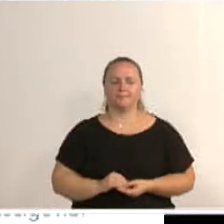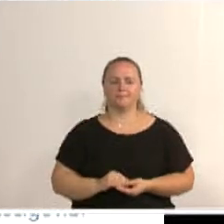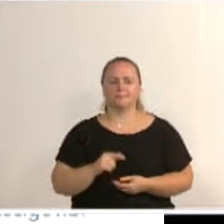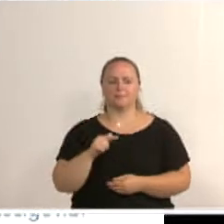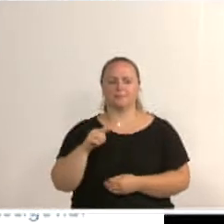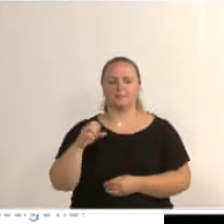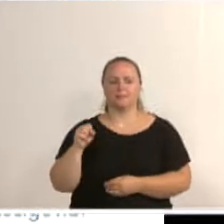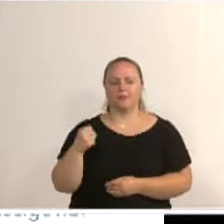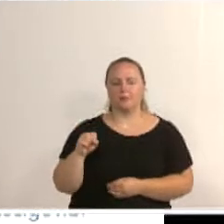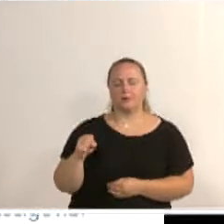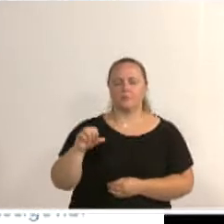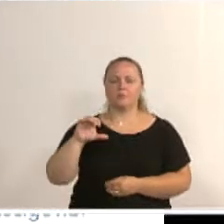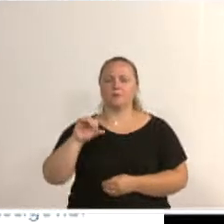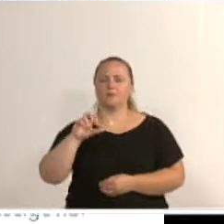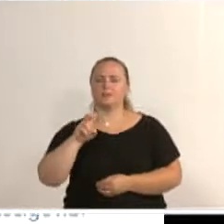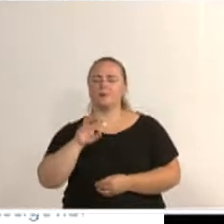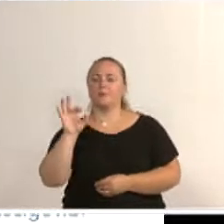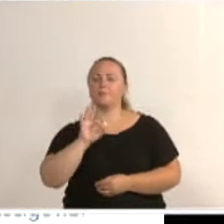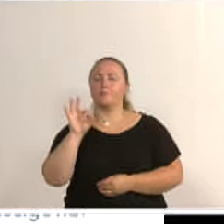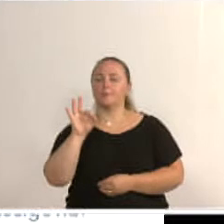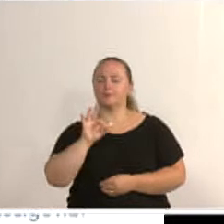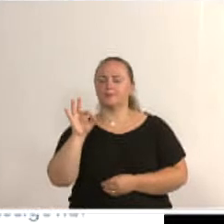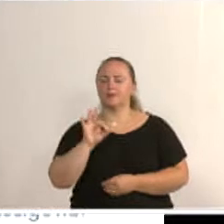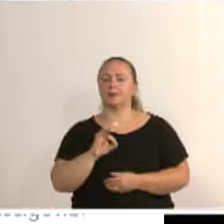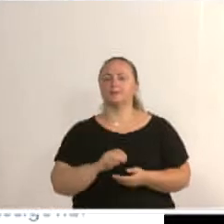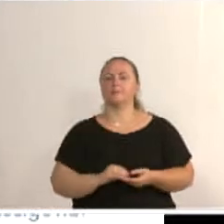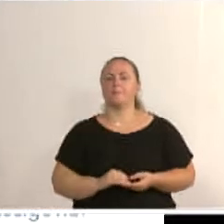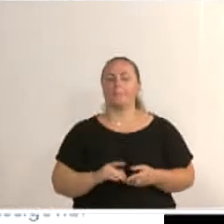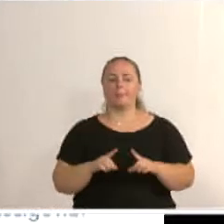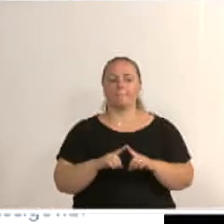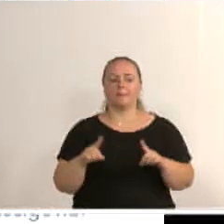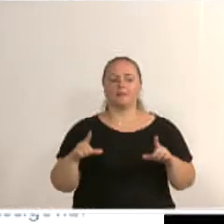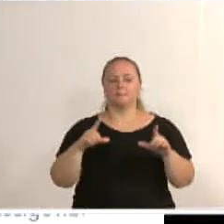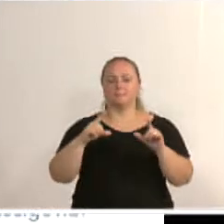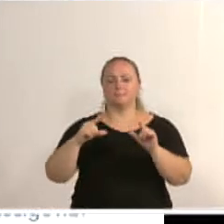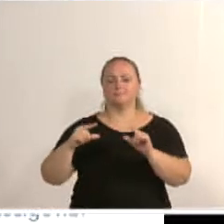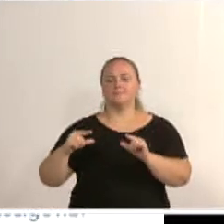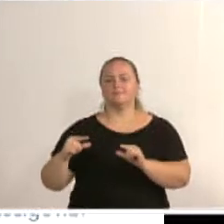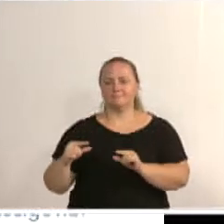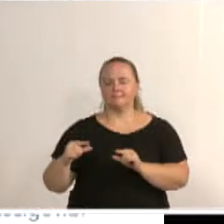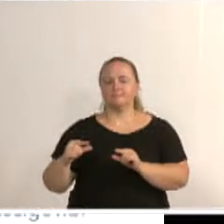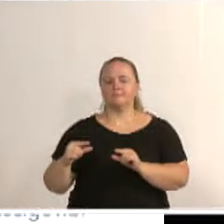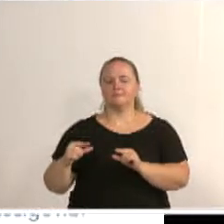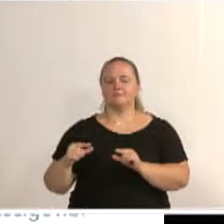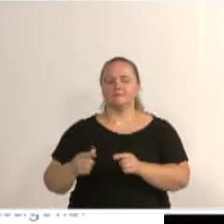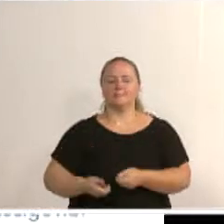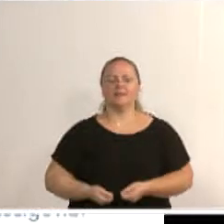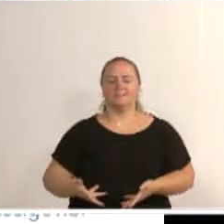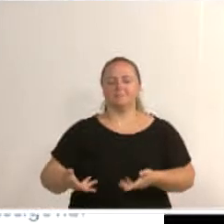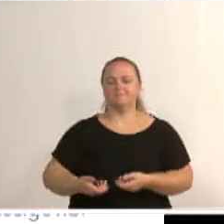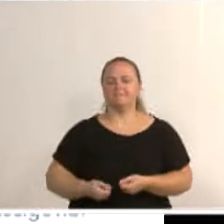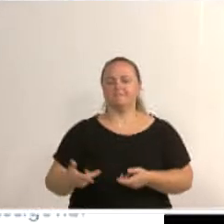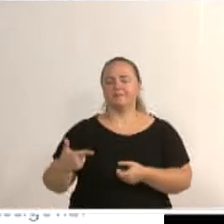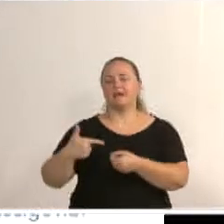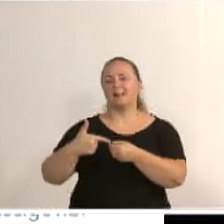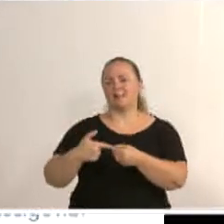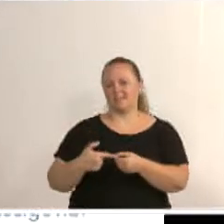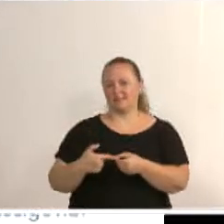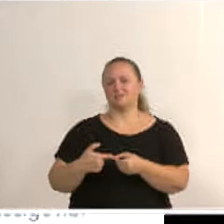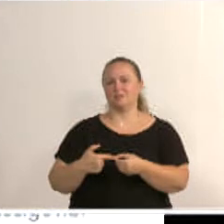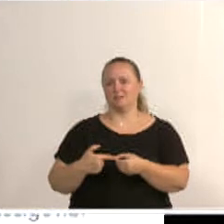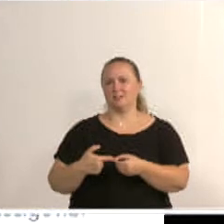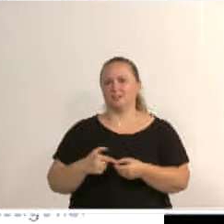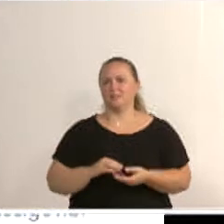6,45% no investimento, ou seja, no preço do veículo, e ela reduz ainda o consumo de combustível em 3,48%. Ou seja,